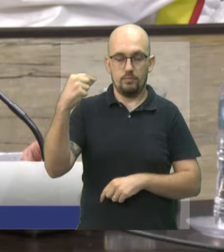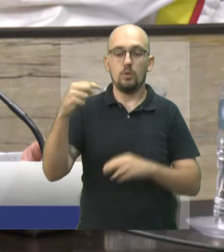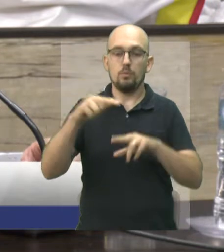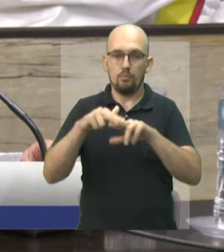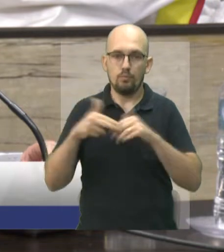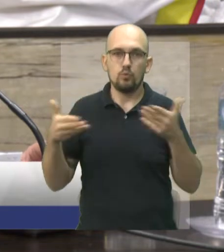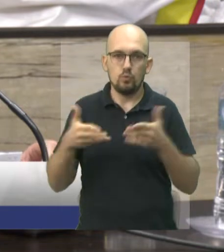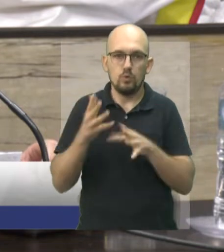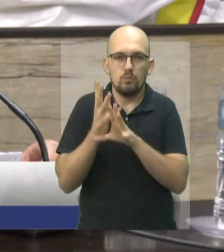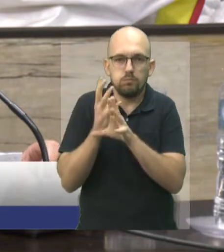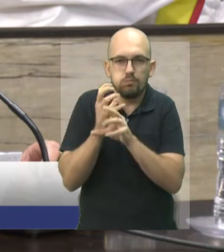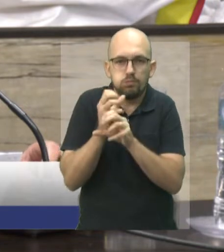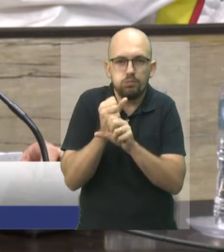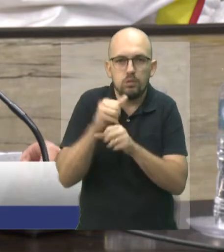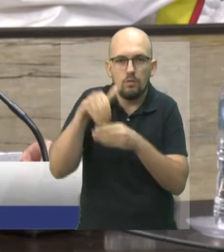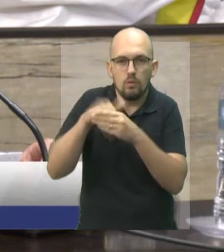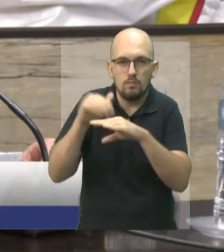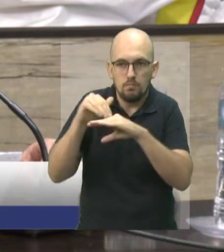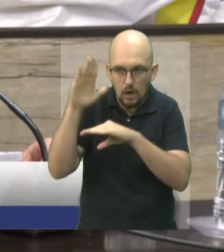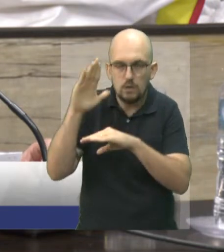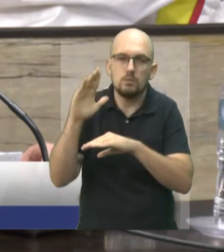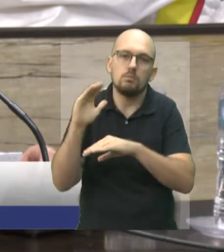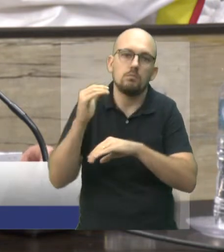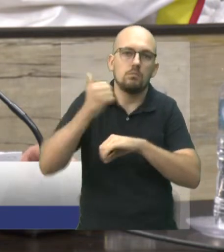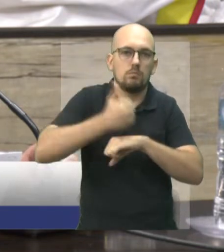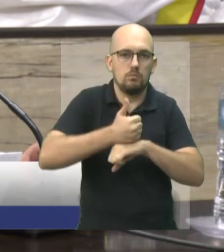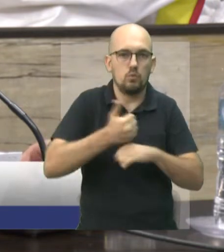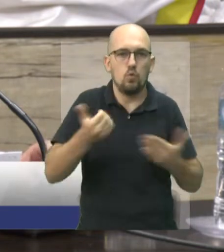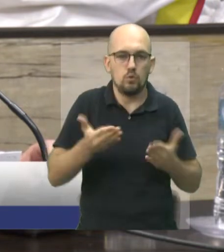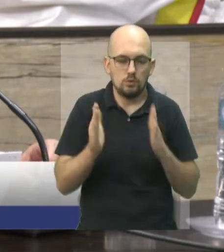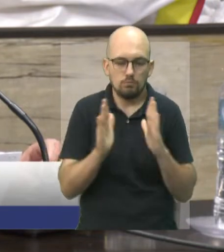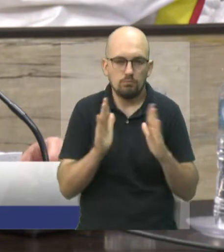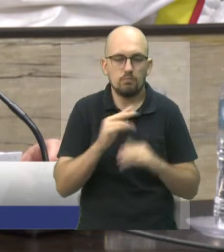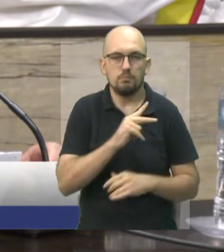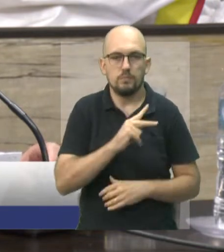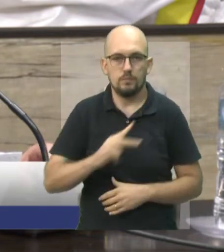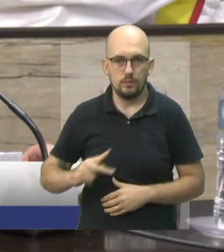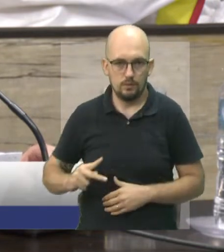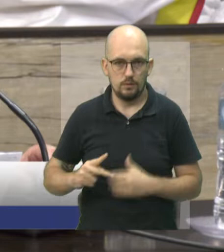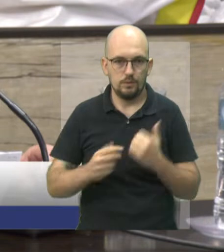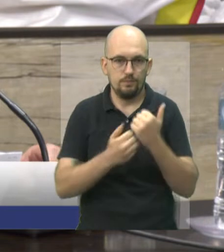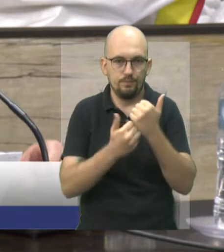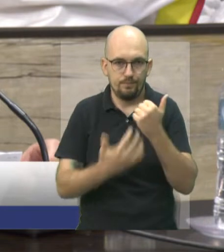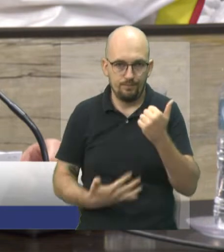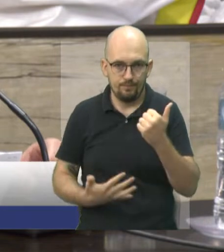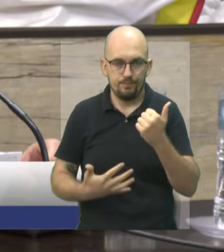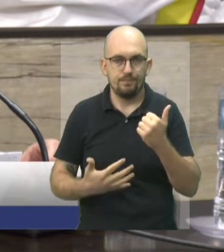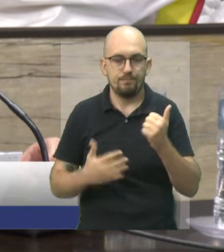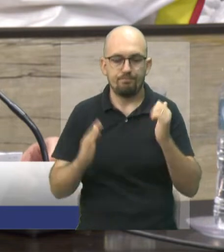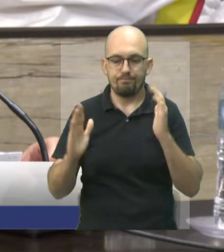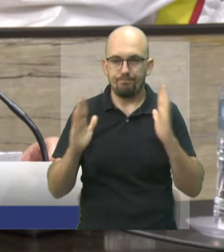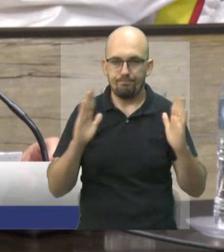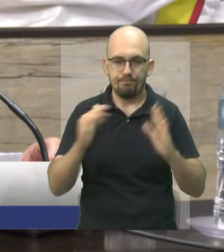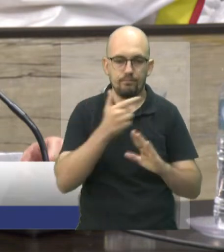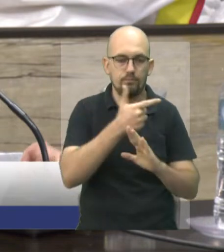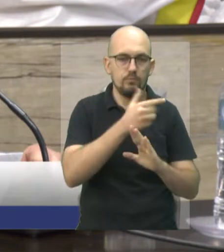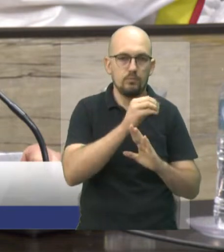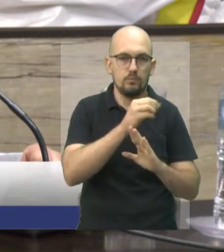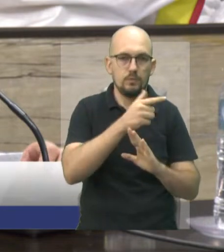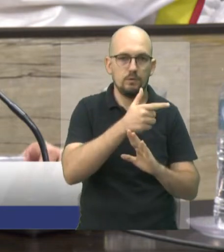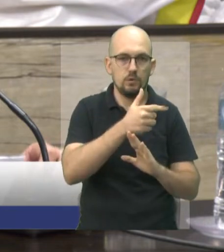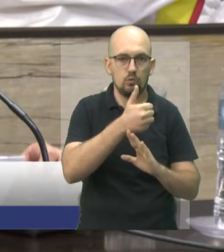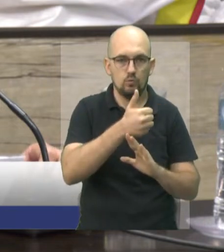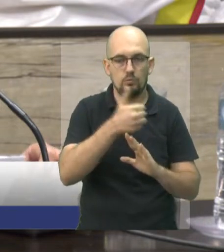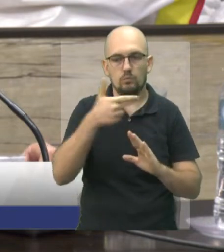dos trabalhos para a realização da eleição da mesa diretora. Biênio